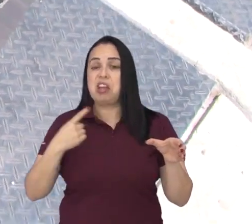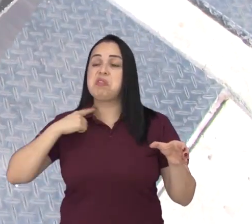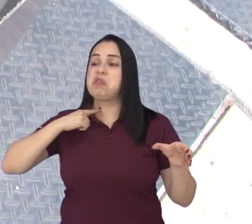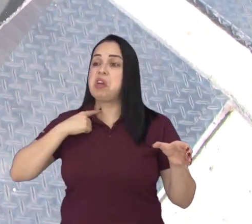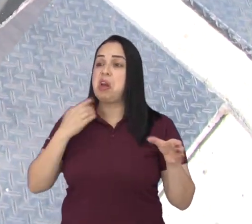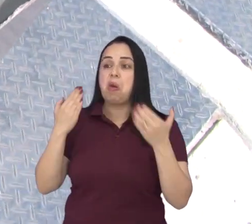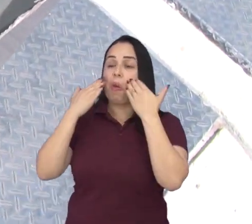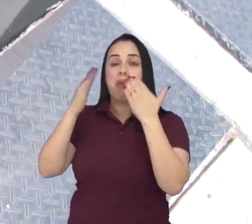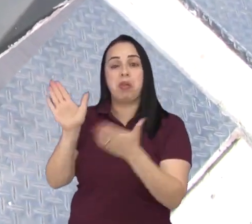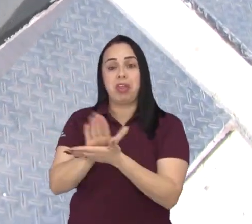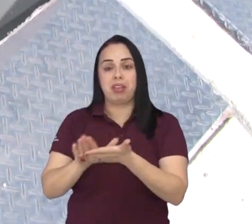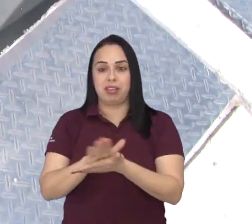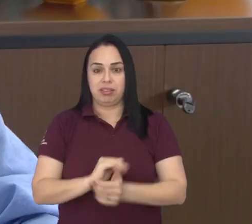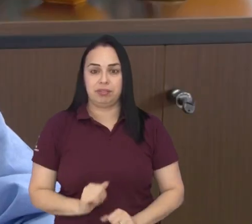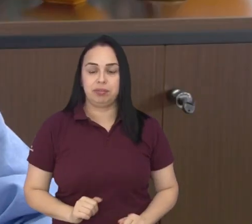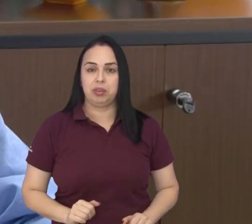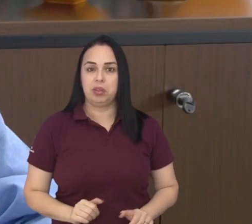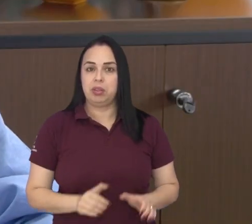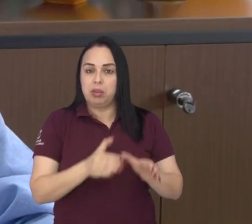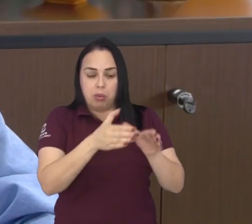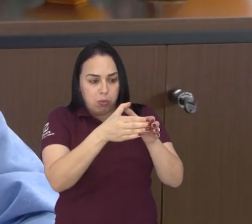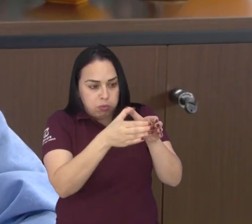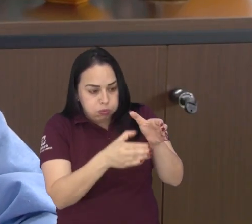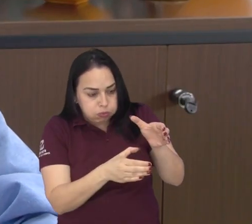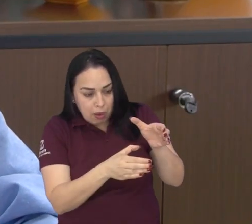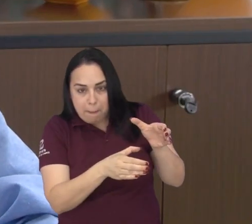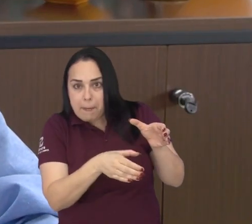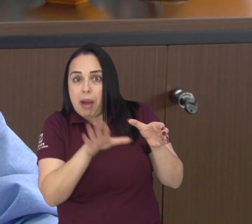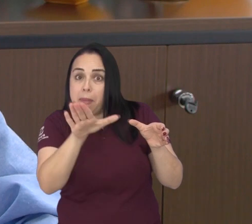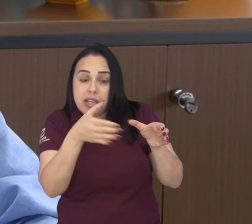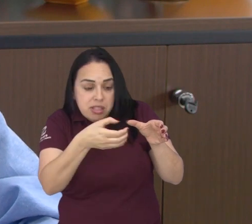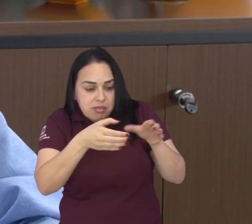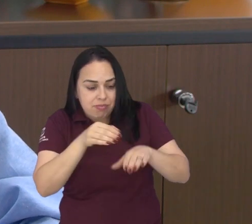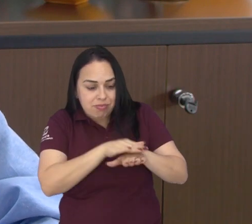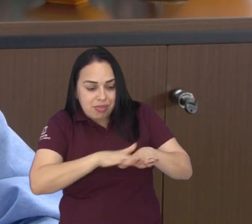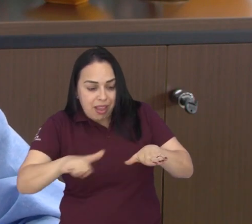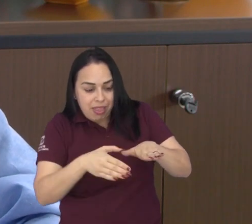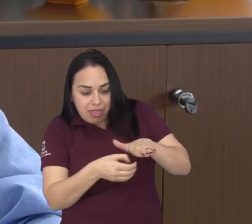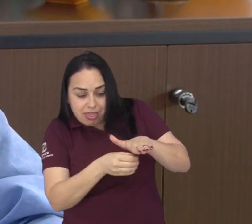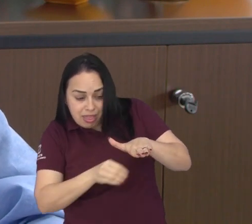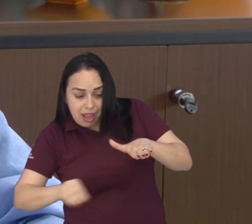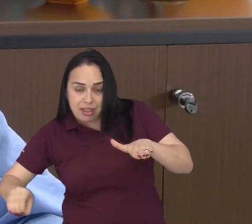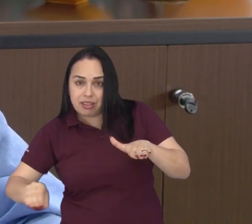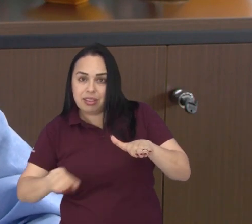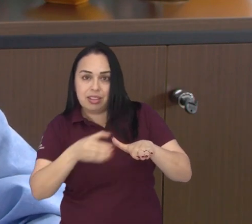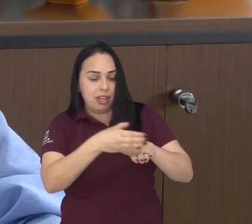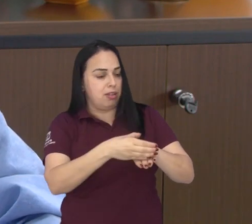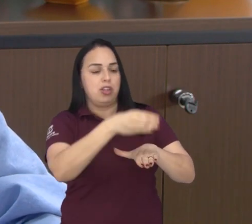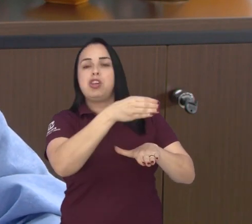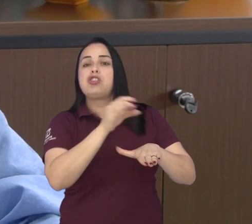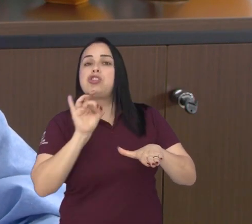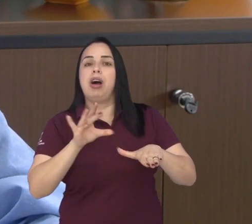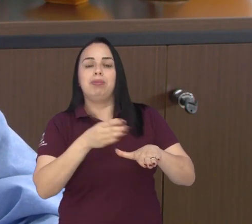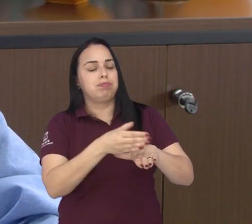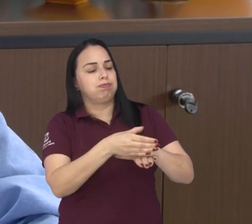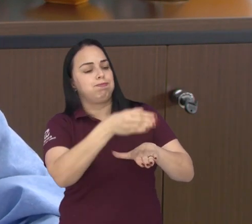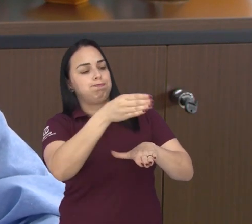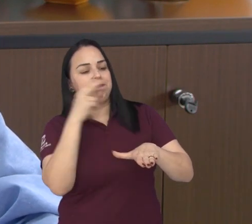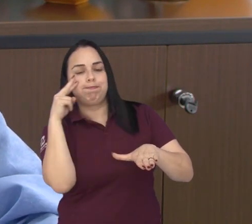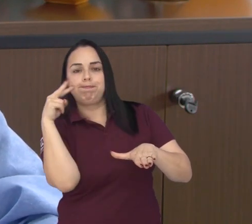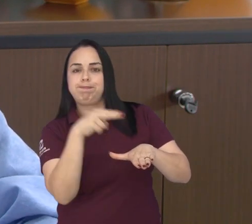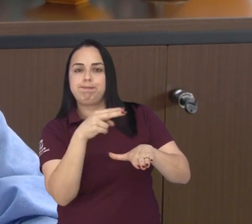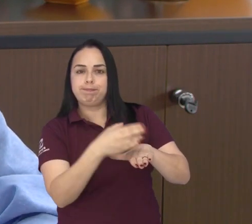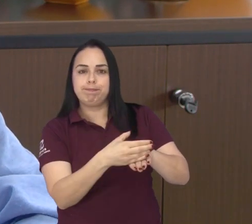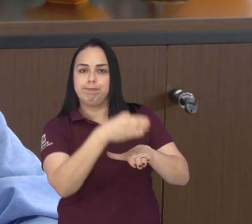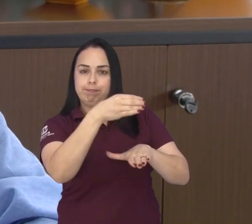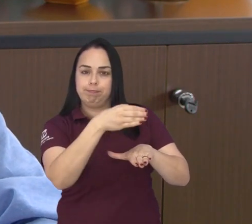sem deixar a sujeira exposta. É uma lixeira grande, mas só que fica totalmente subterrânea. E para fora só fica a própria